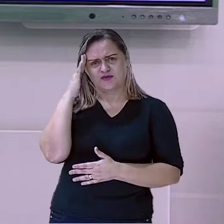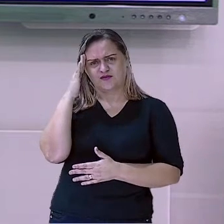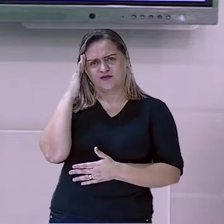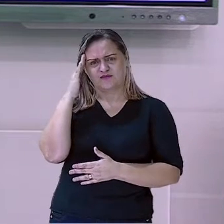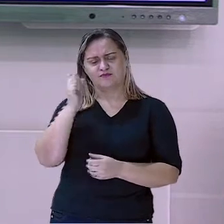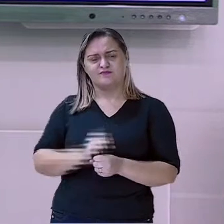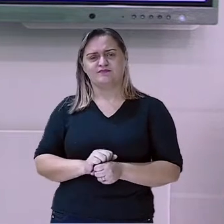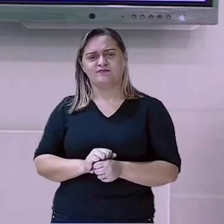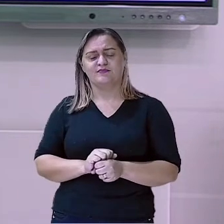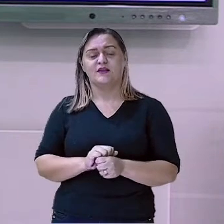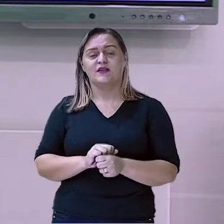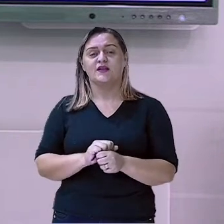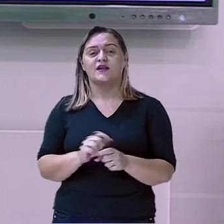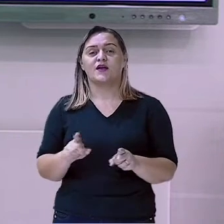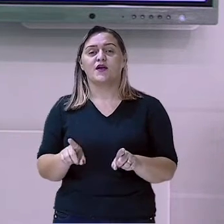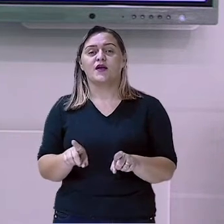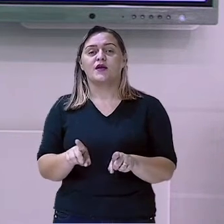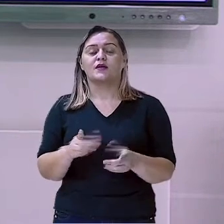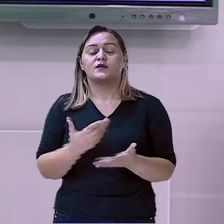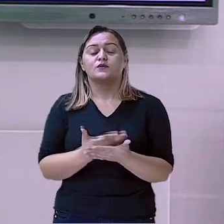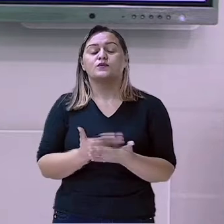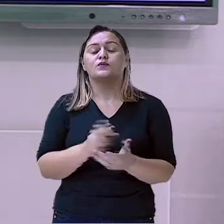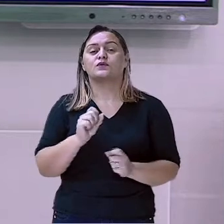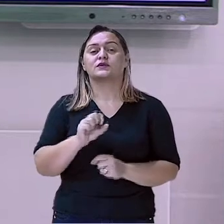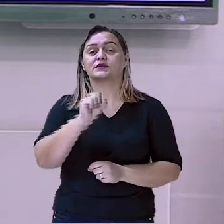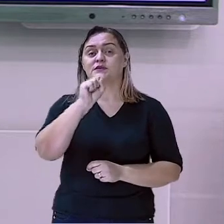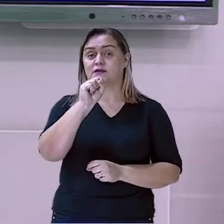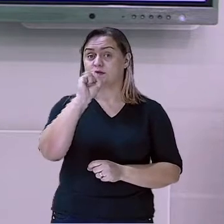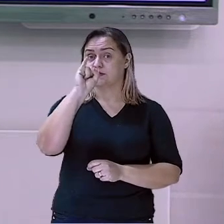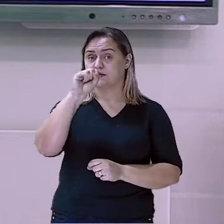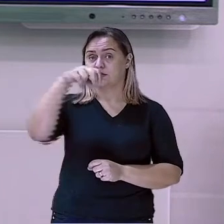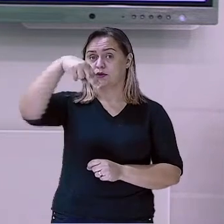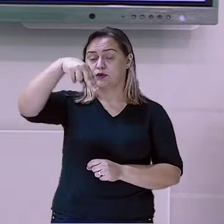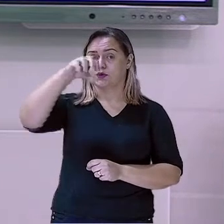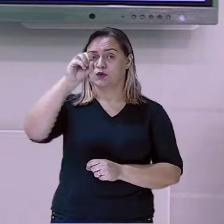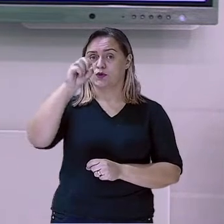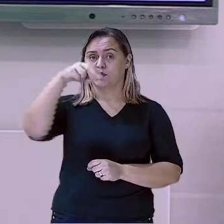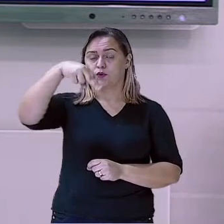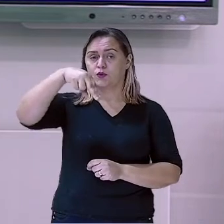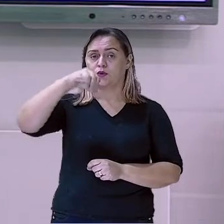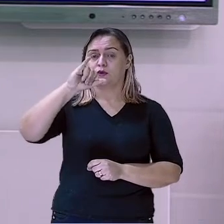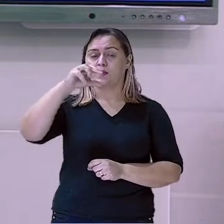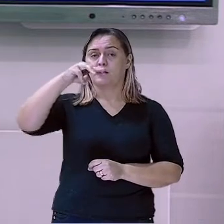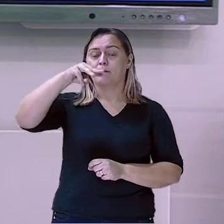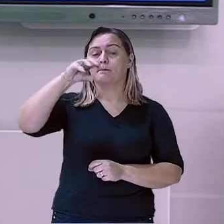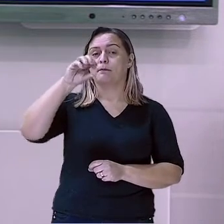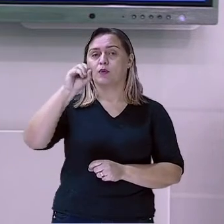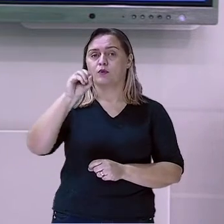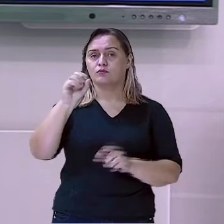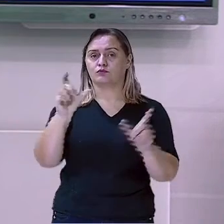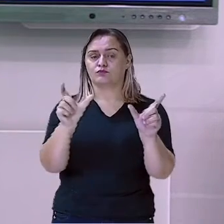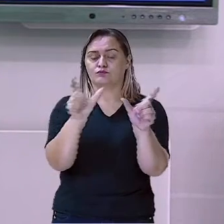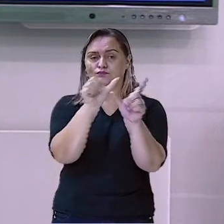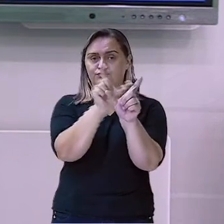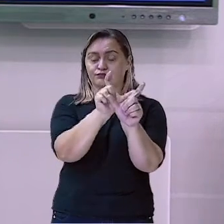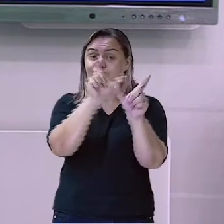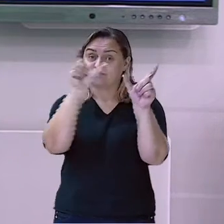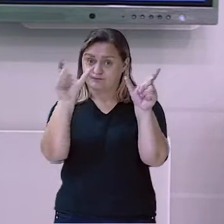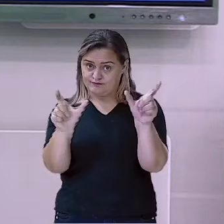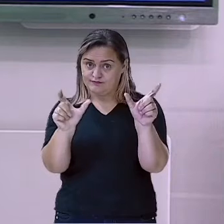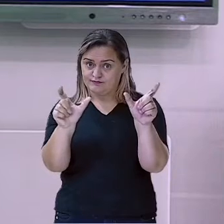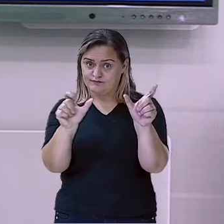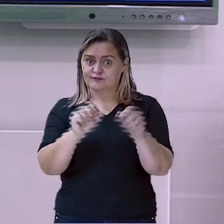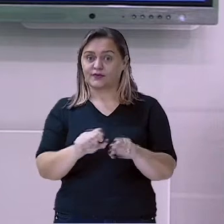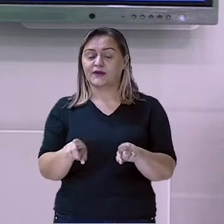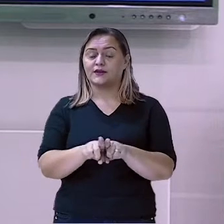e antônimos. Mas para falarmos de sinônimos e antônimos, vamos entender um pouco melhor? Eu trouxe para vocês